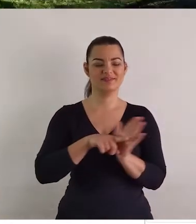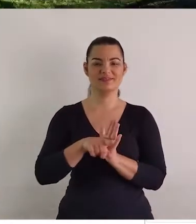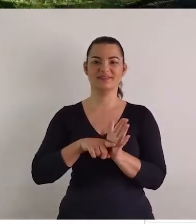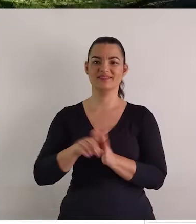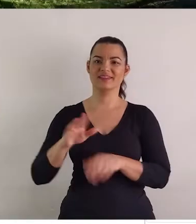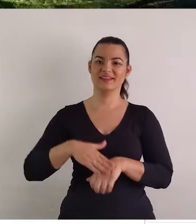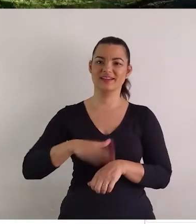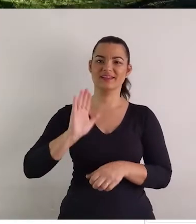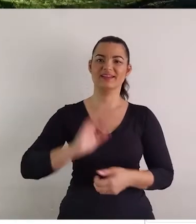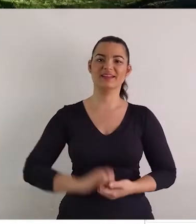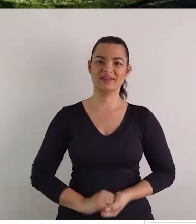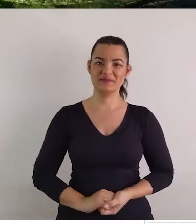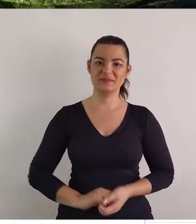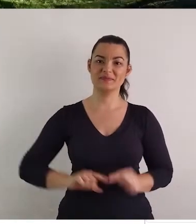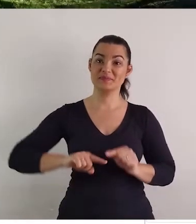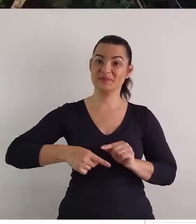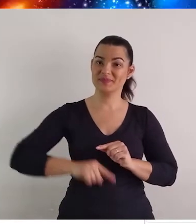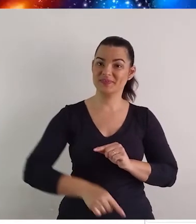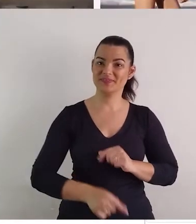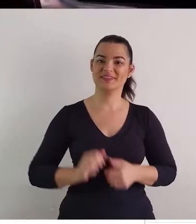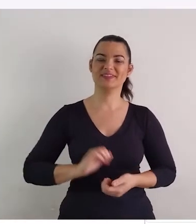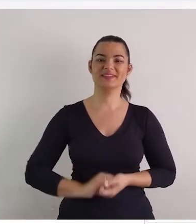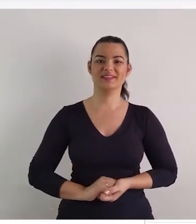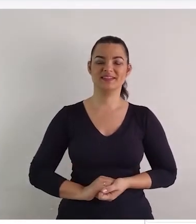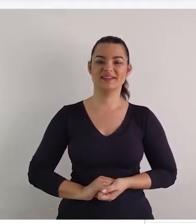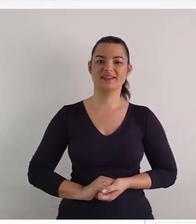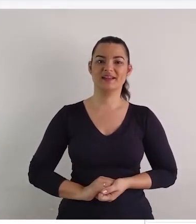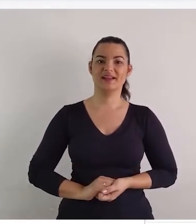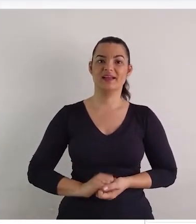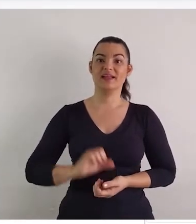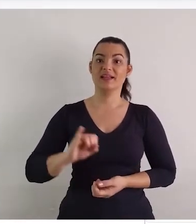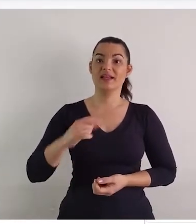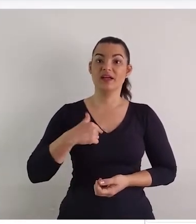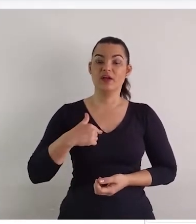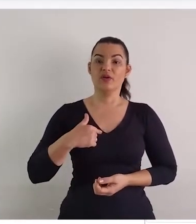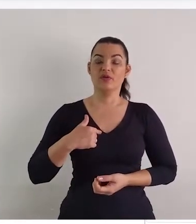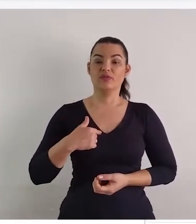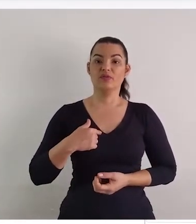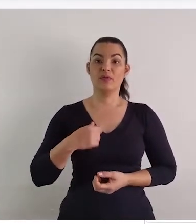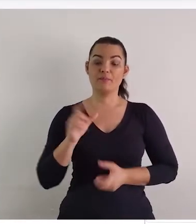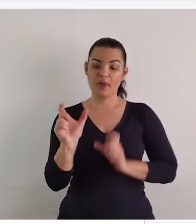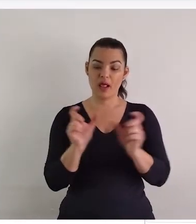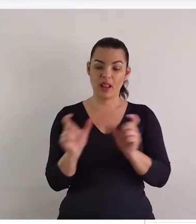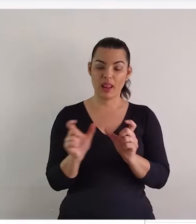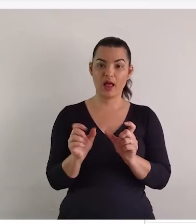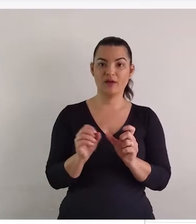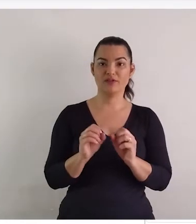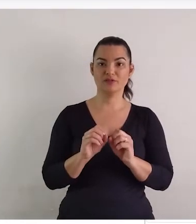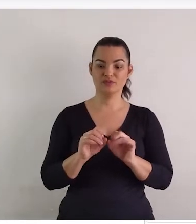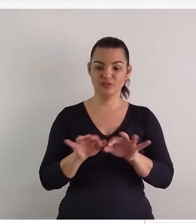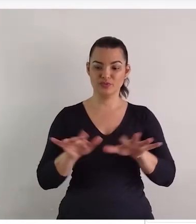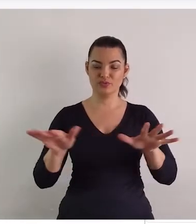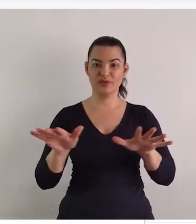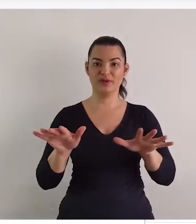investigar. Agora, conforme eu vou distribuindo as palavras espaço,